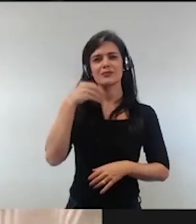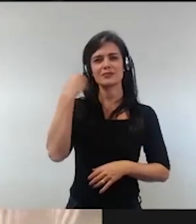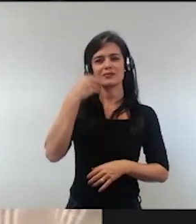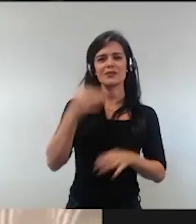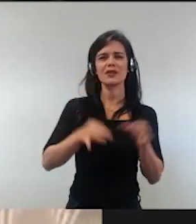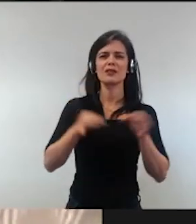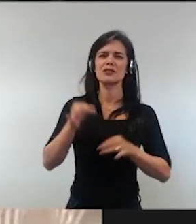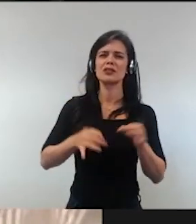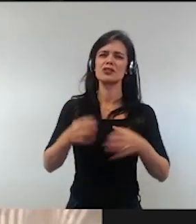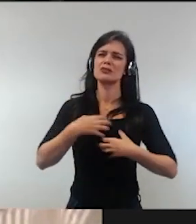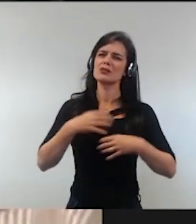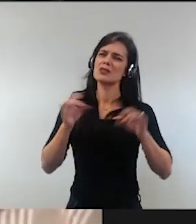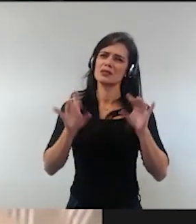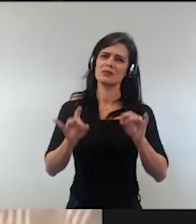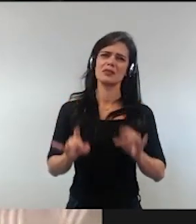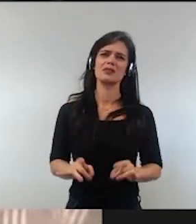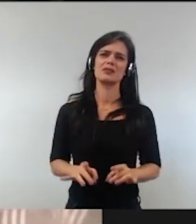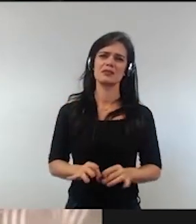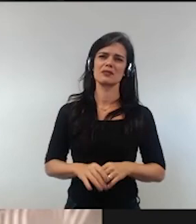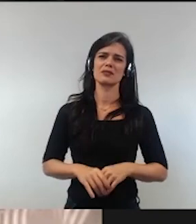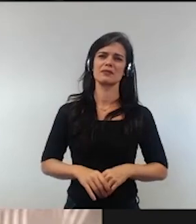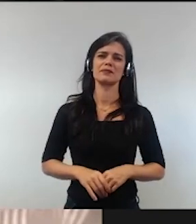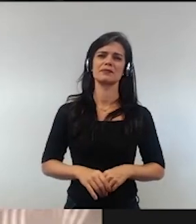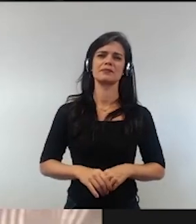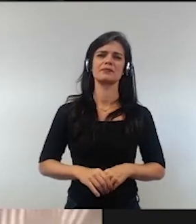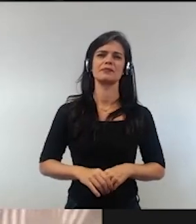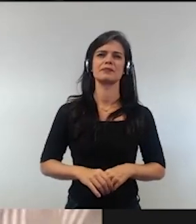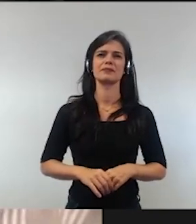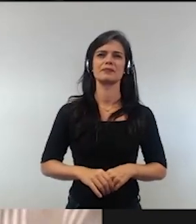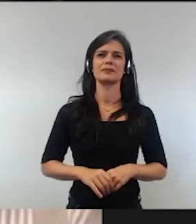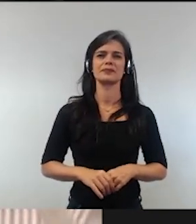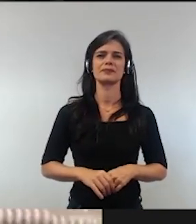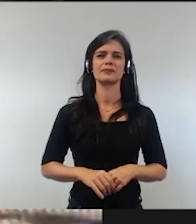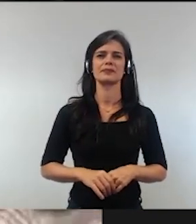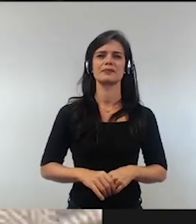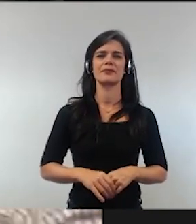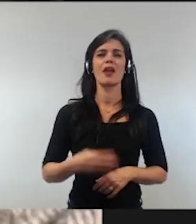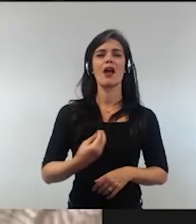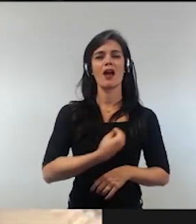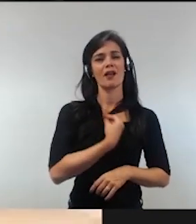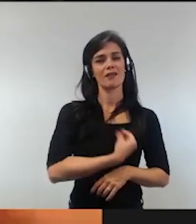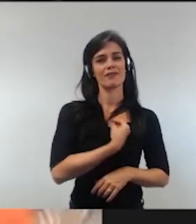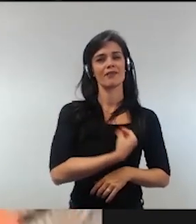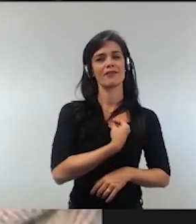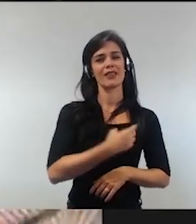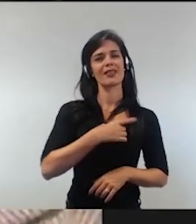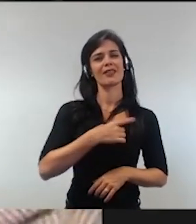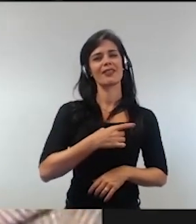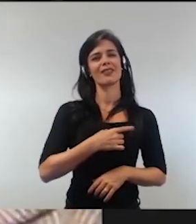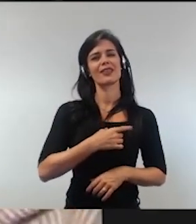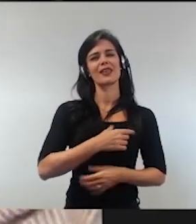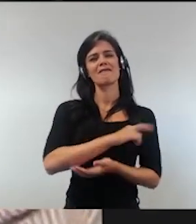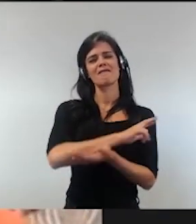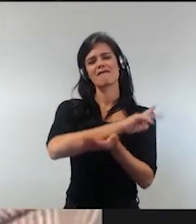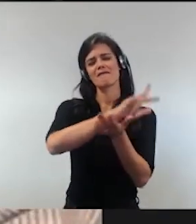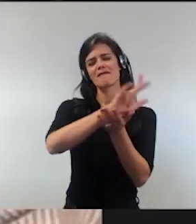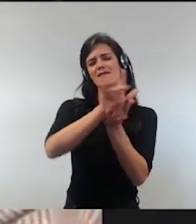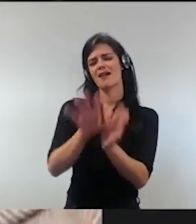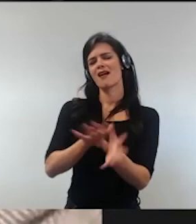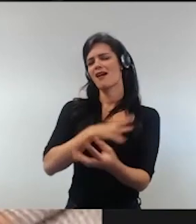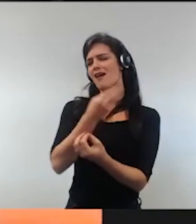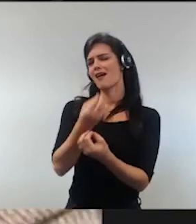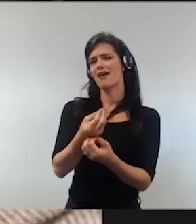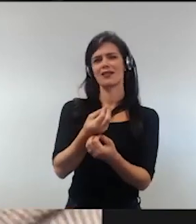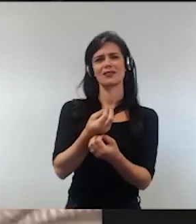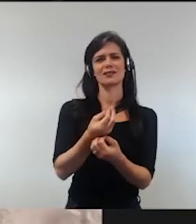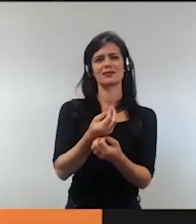forma muito especial. Eu só lembrei o seguinte: a vida oferece muito de arte. Toda hora nós